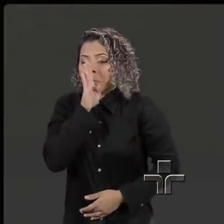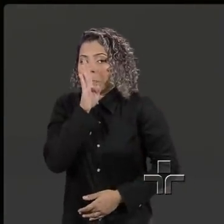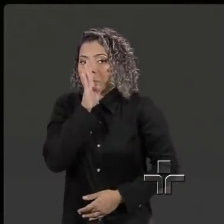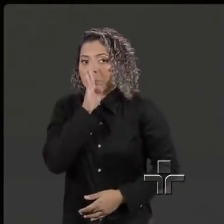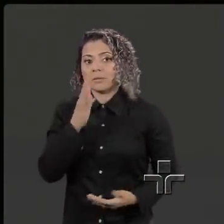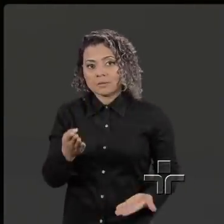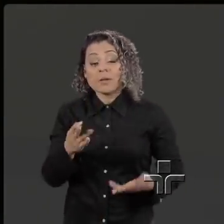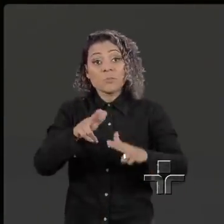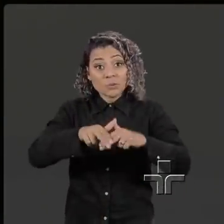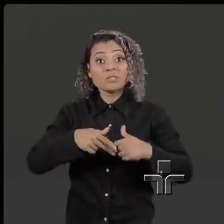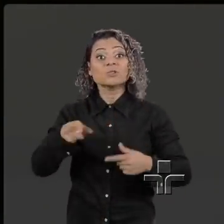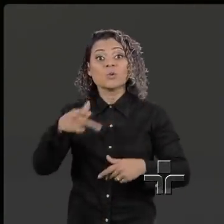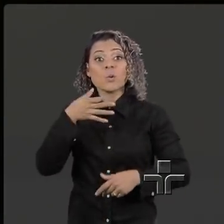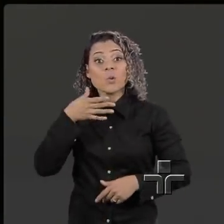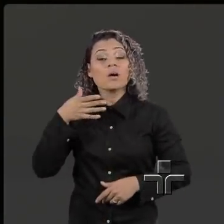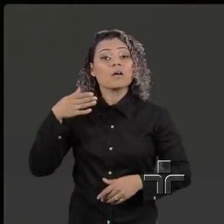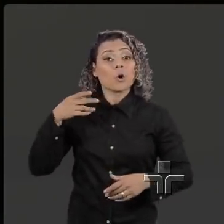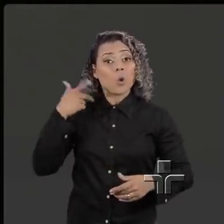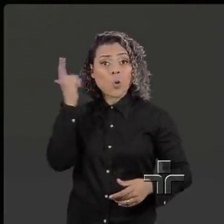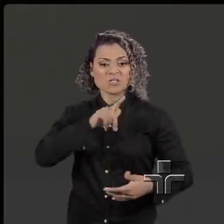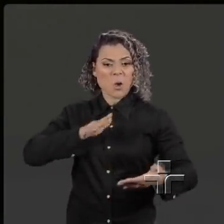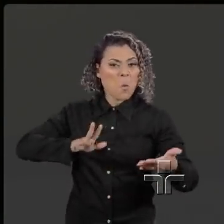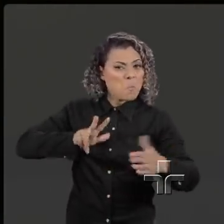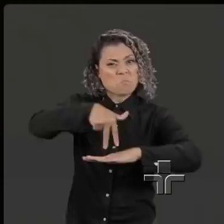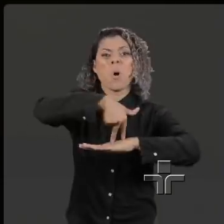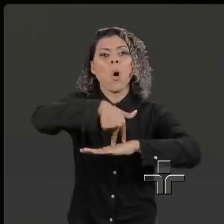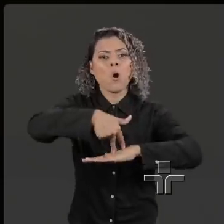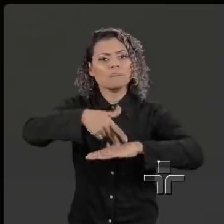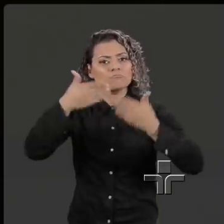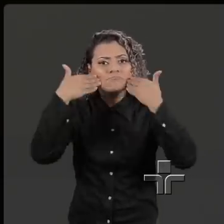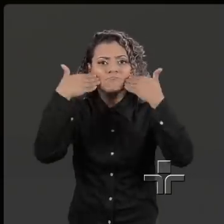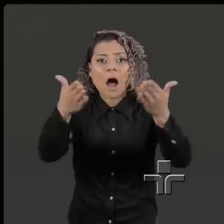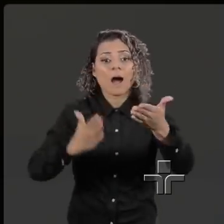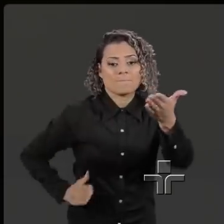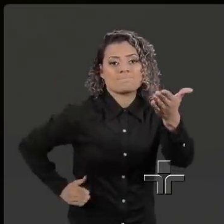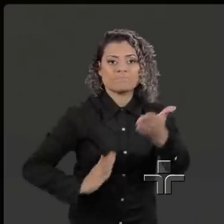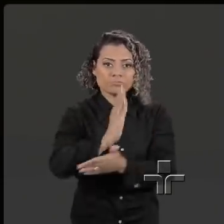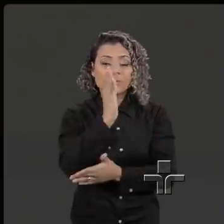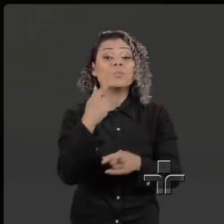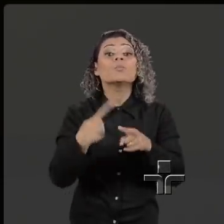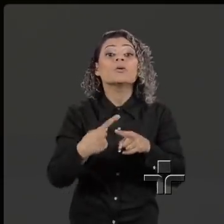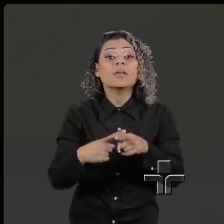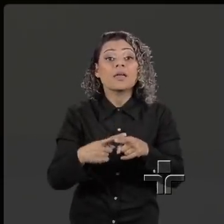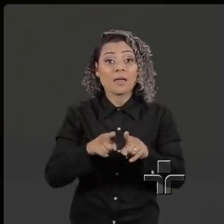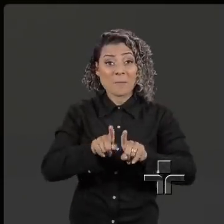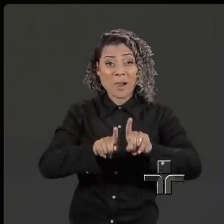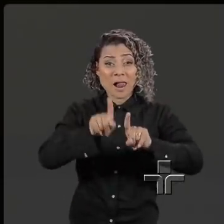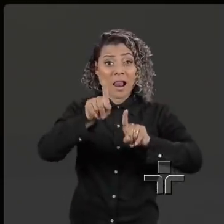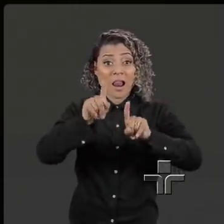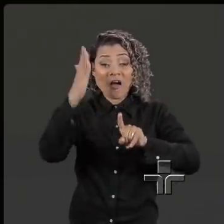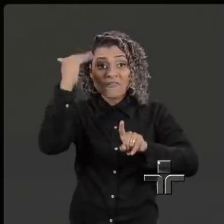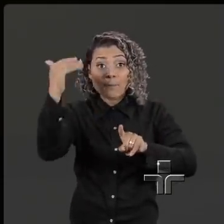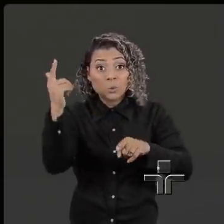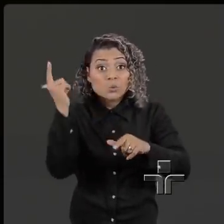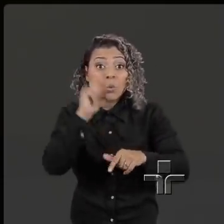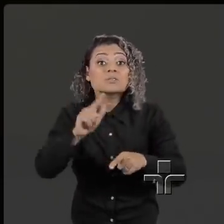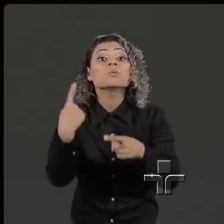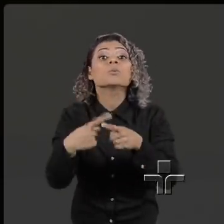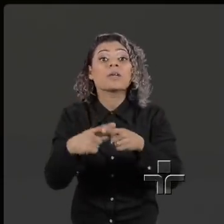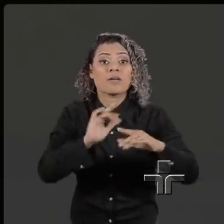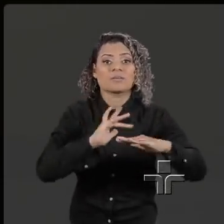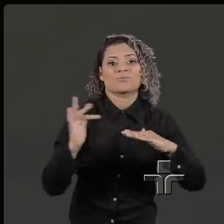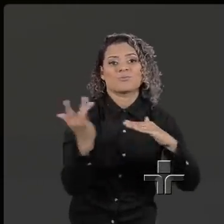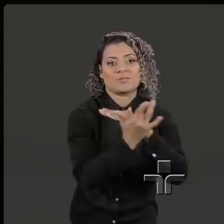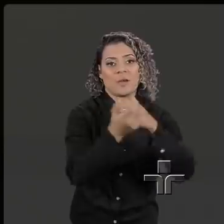elegeu, apesar do discurso liberal ter sido importante, ele se elegeu, aquilo que disparou o sucesso dele nas mídias